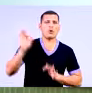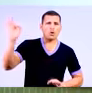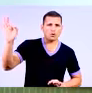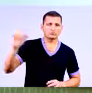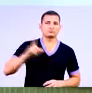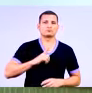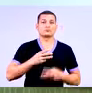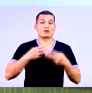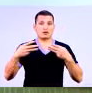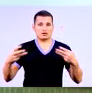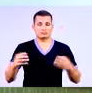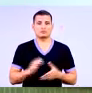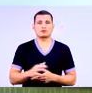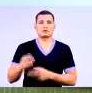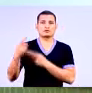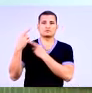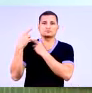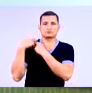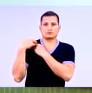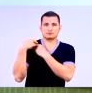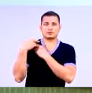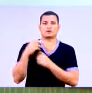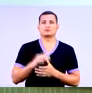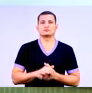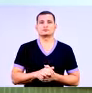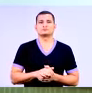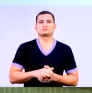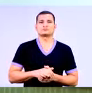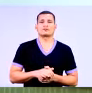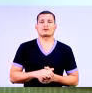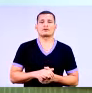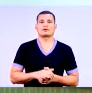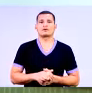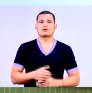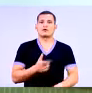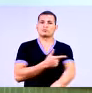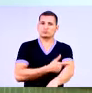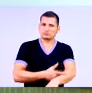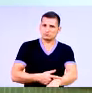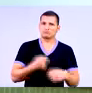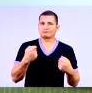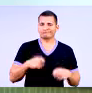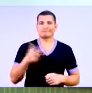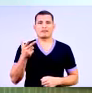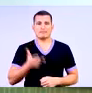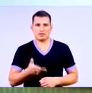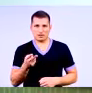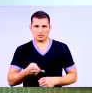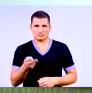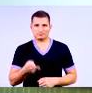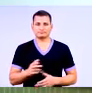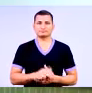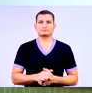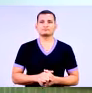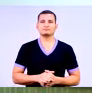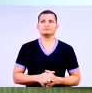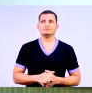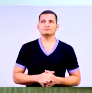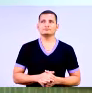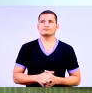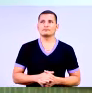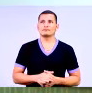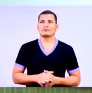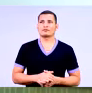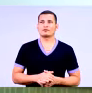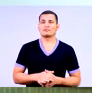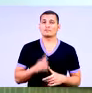A responsabilidade, a integridade e a honestidade tem que ser a mesma, porque isso vai fazer